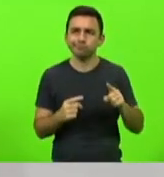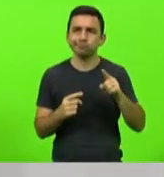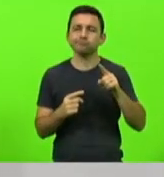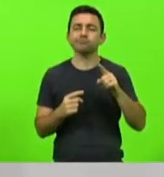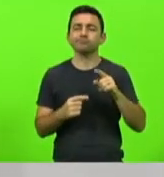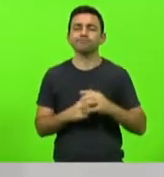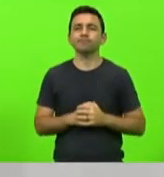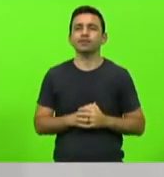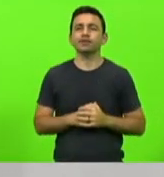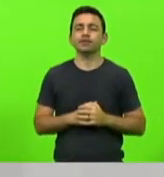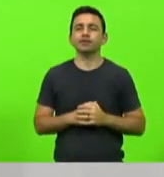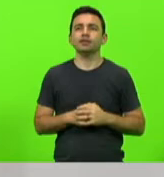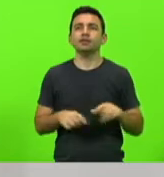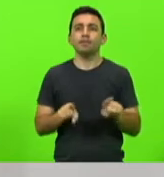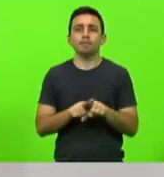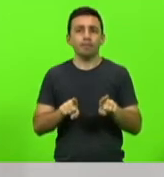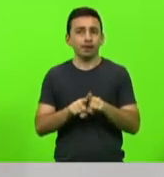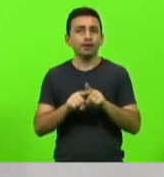Também